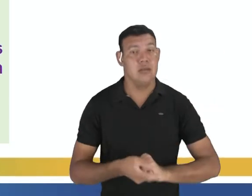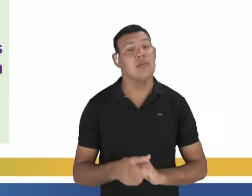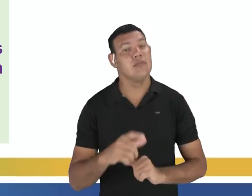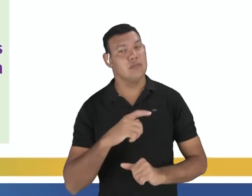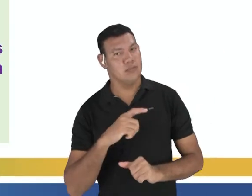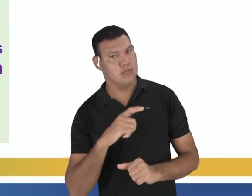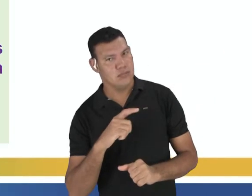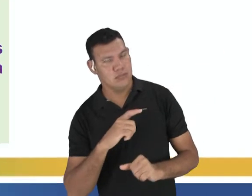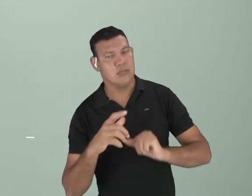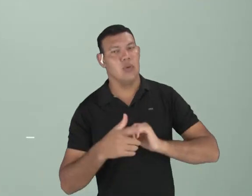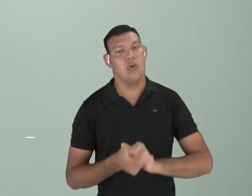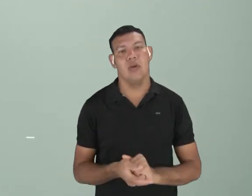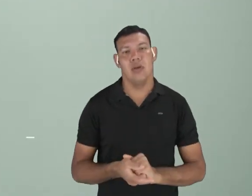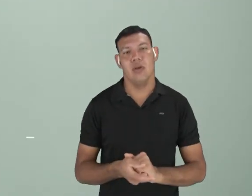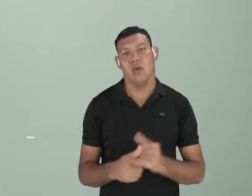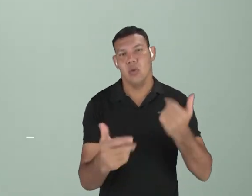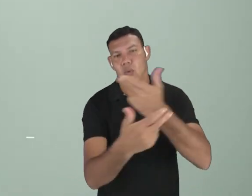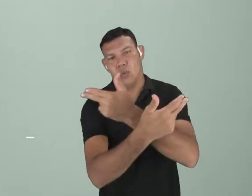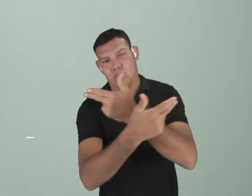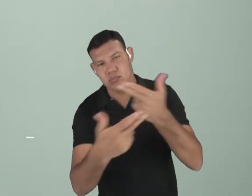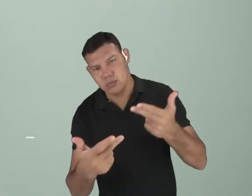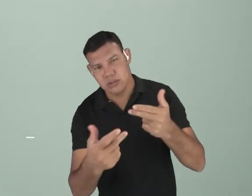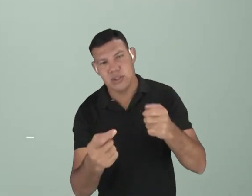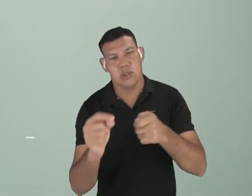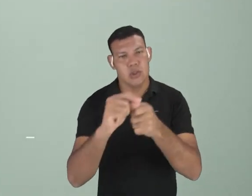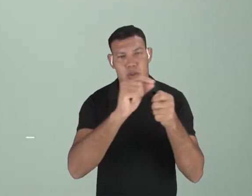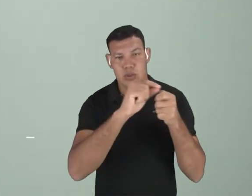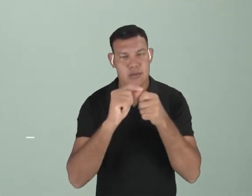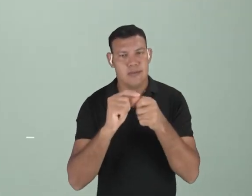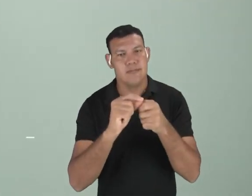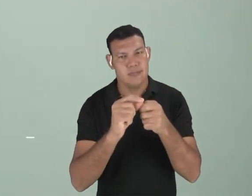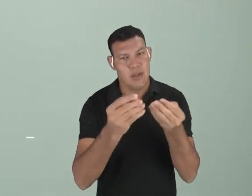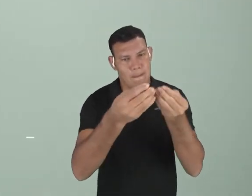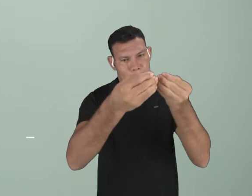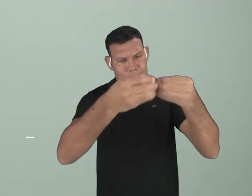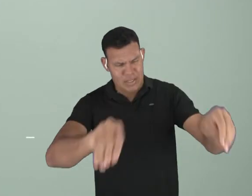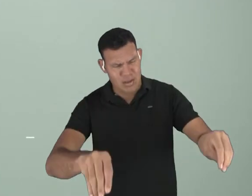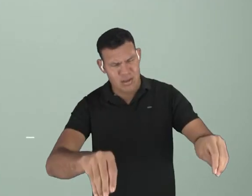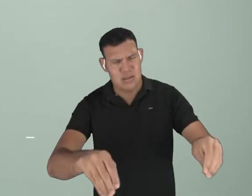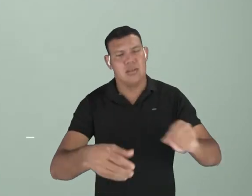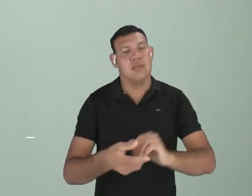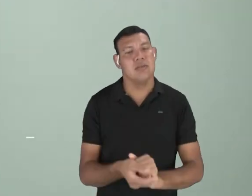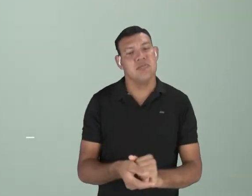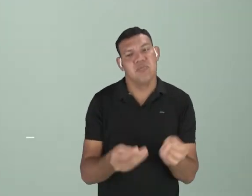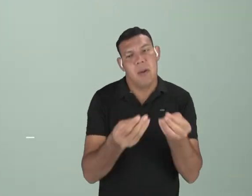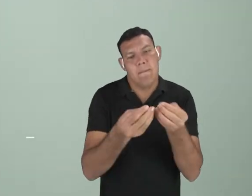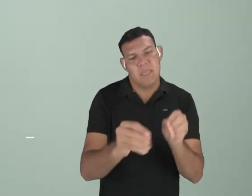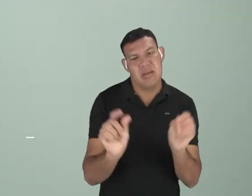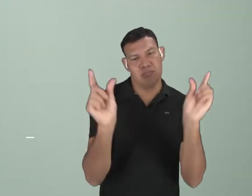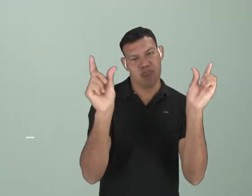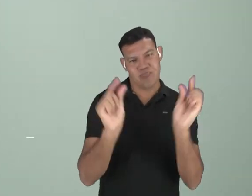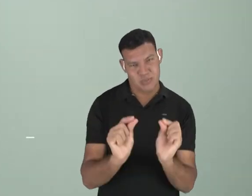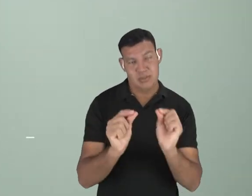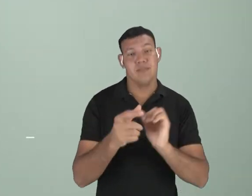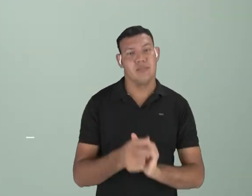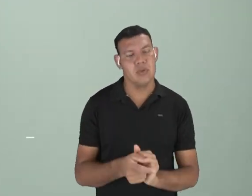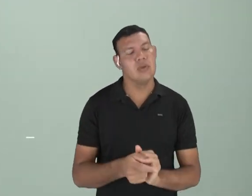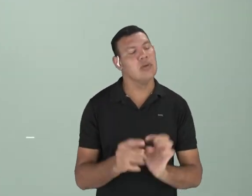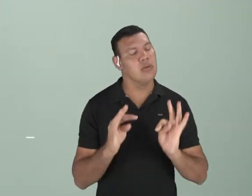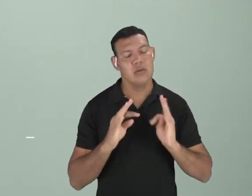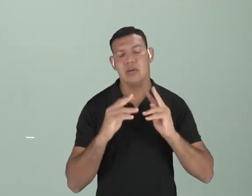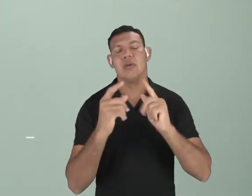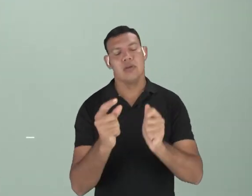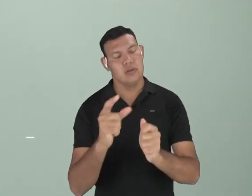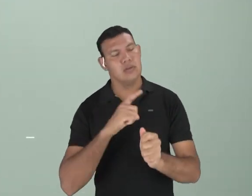é que nós temos meios de produção que são que causam mais impactos e outros que causam menos impactos,